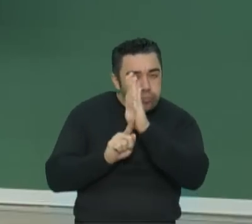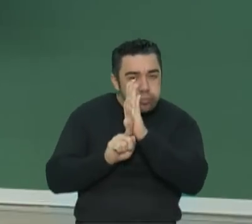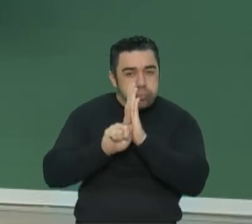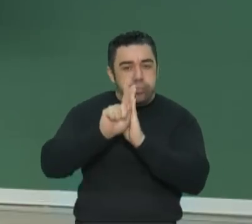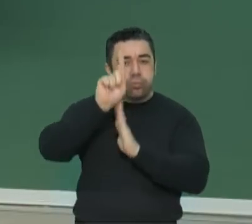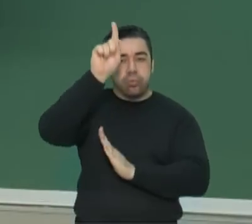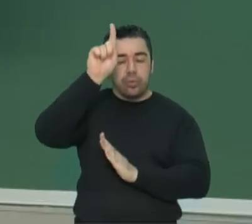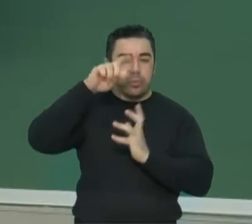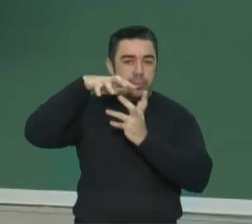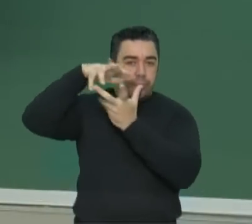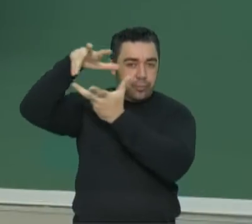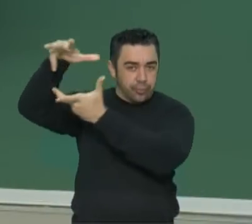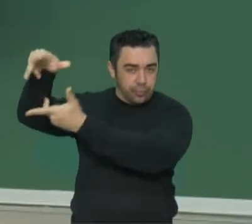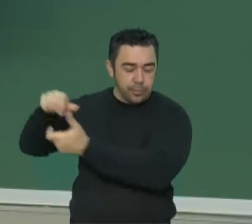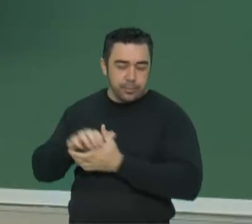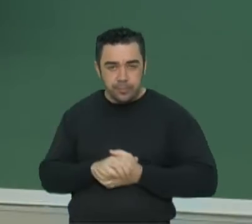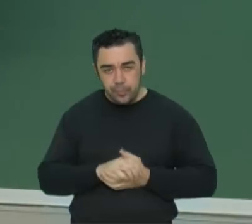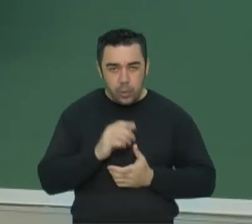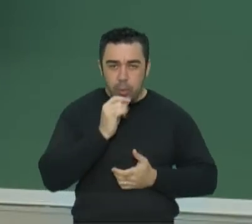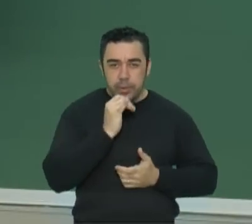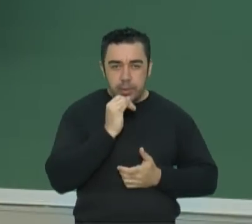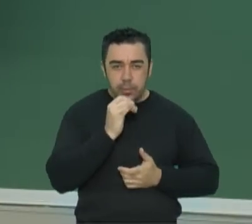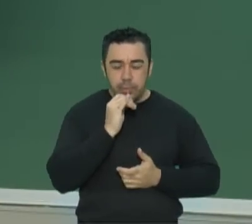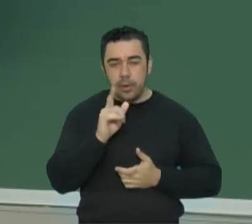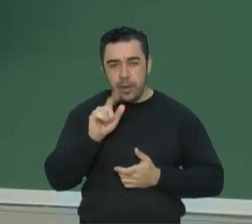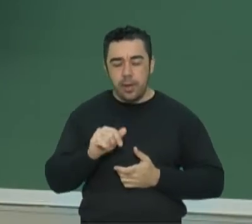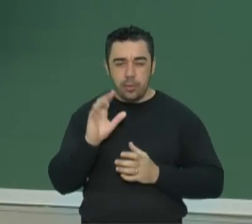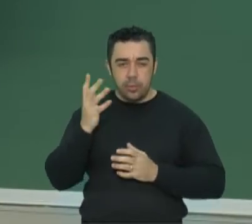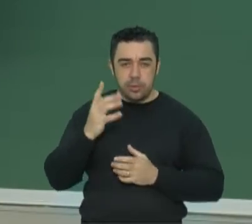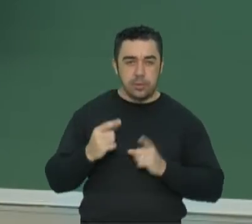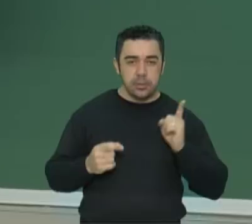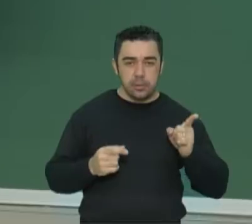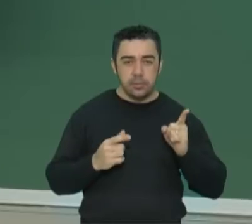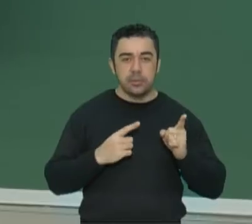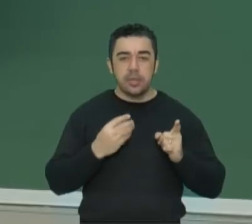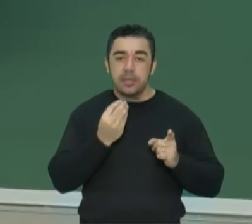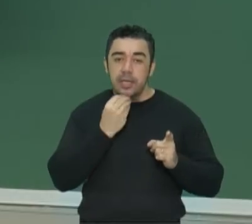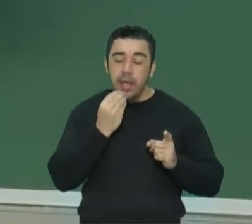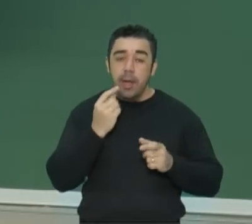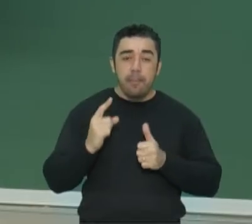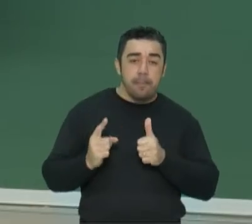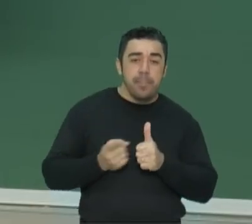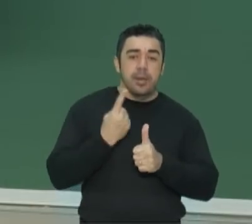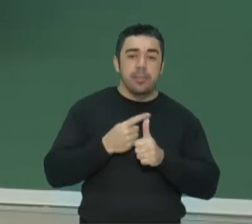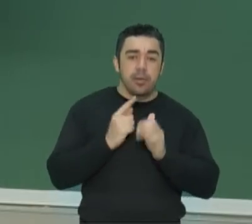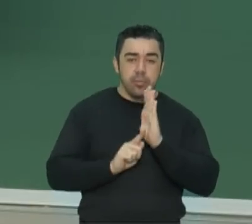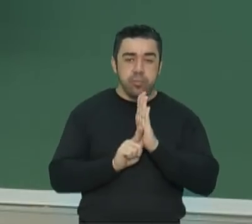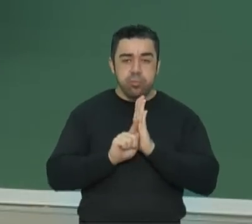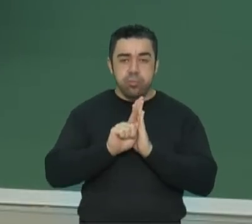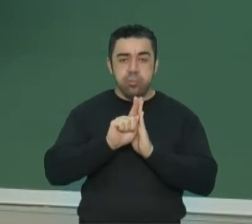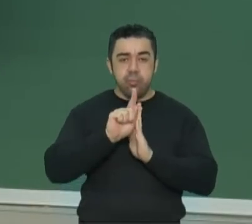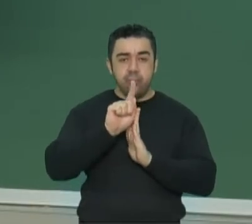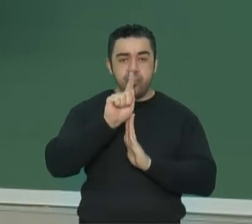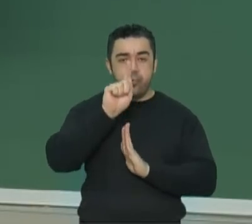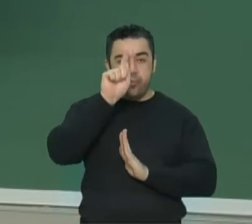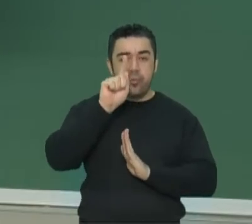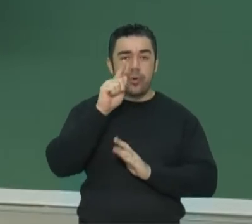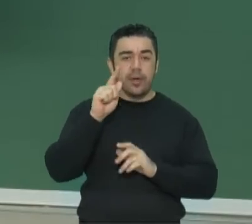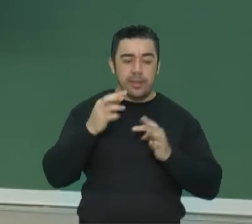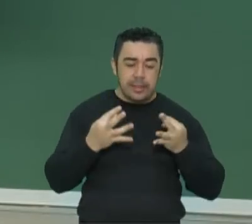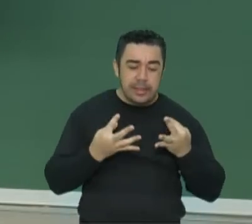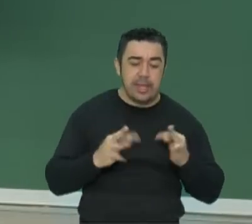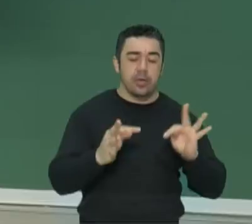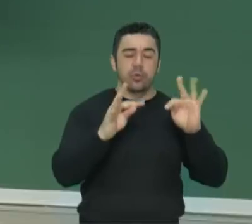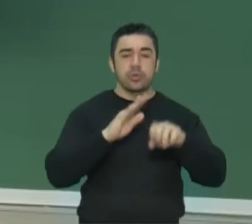da disputa. Disputa ocorrida pela supremacia da exploração e da